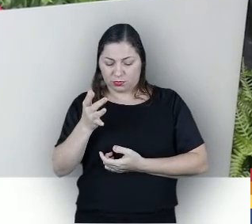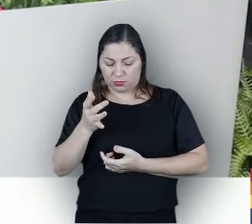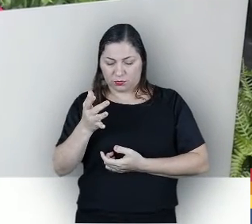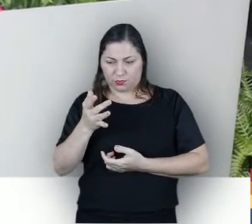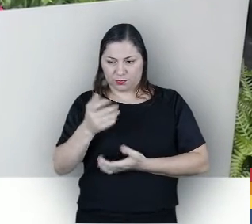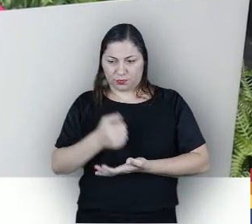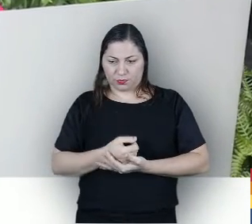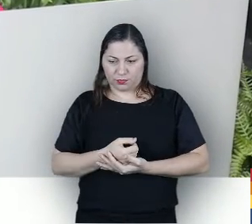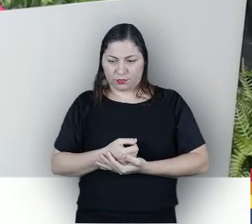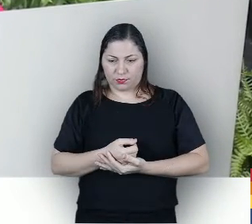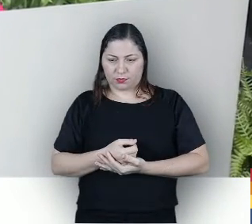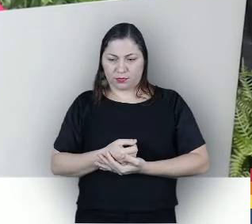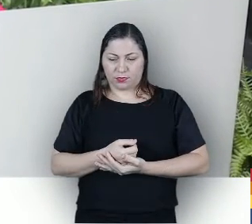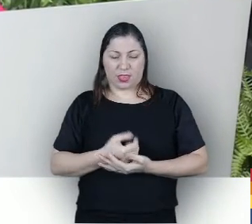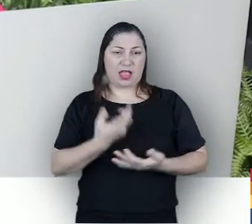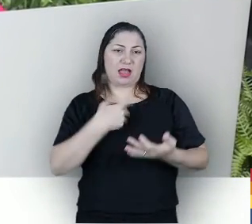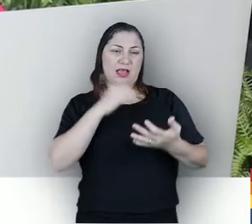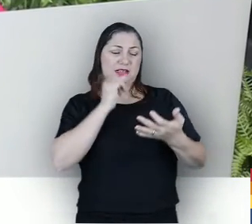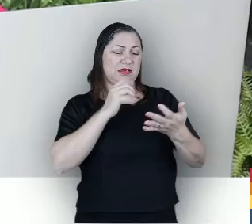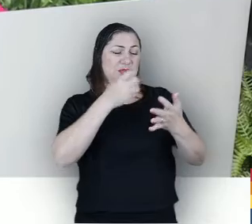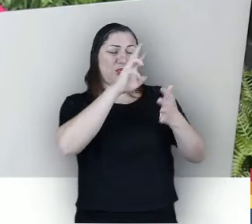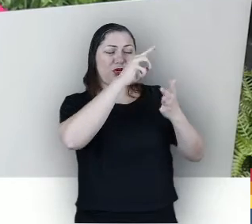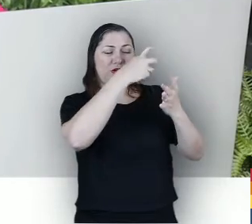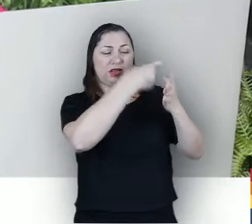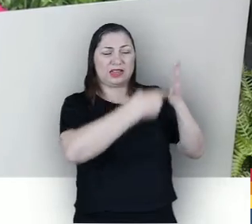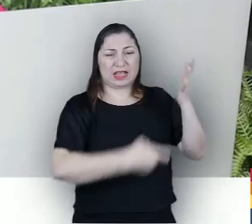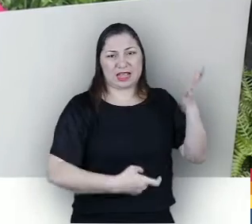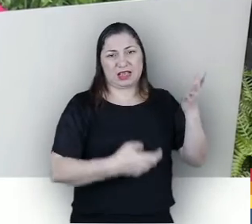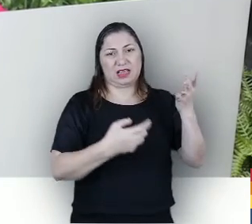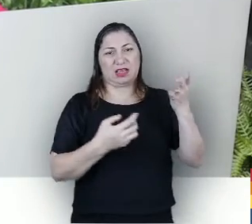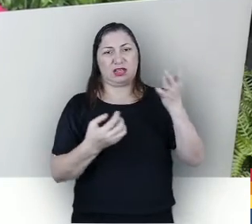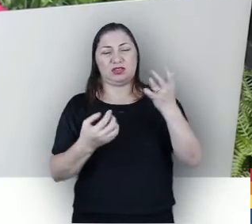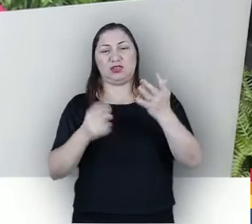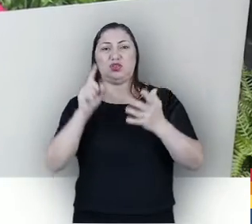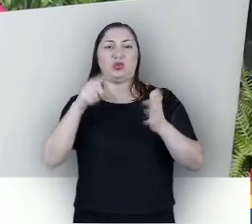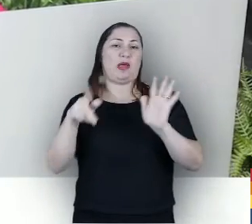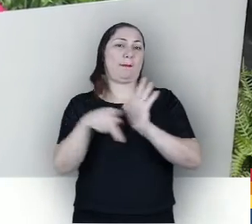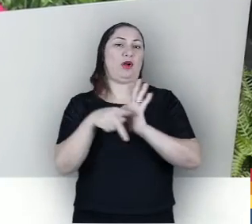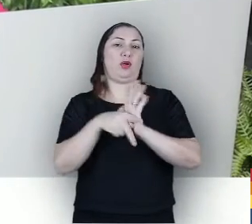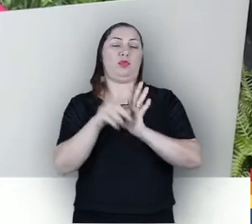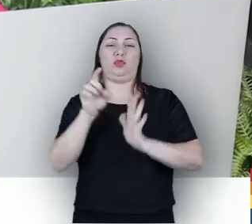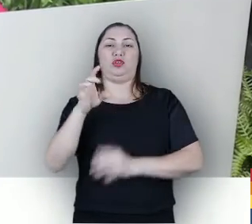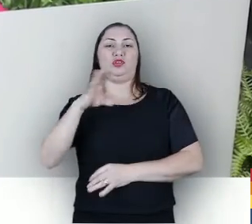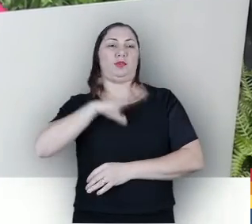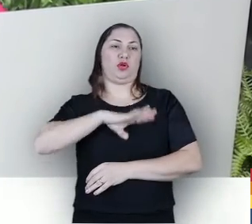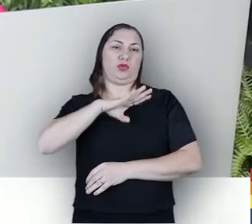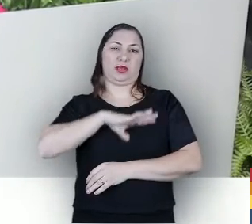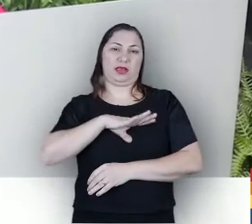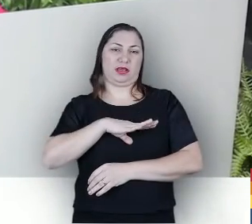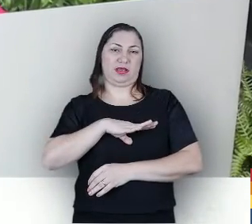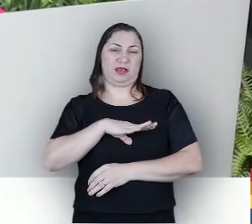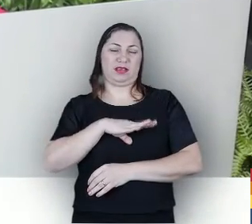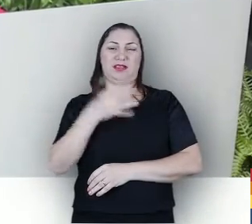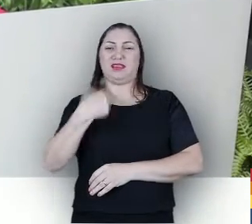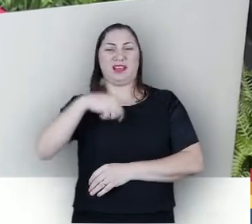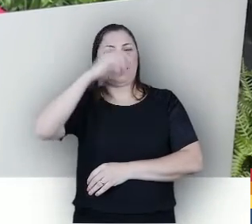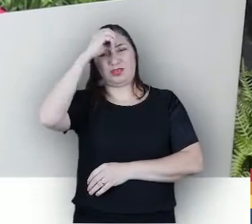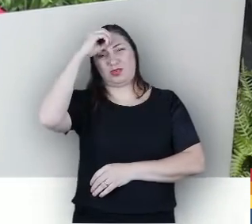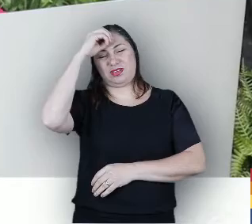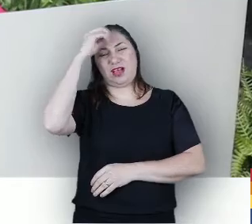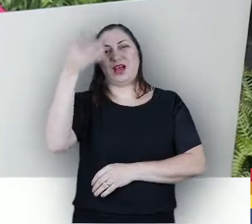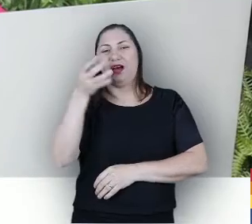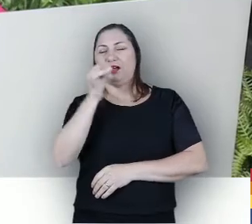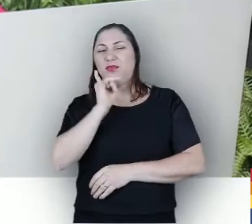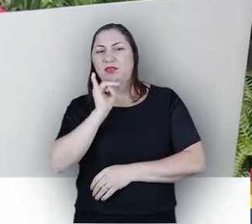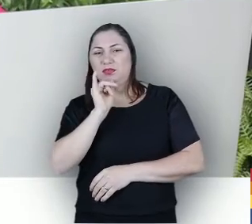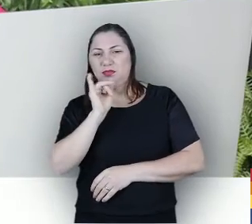de outra disciplina, ter dificuldade, porque, infelizmente, falando de linguagem, mais especificamente de língua portuguesa, a gente ainda tem aquela visão errônea de